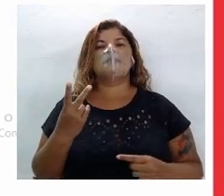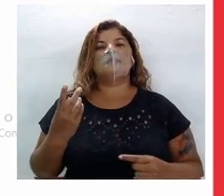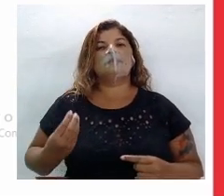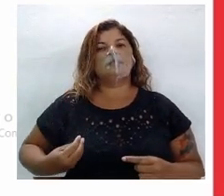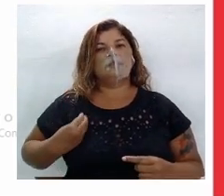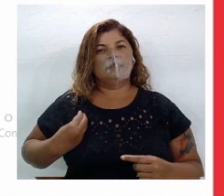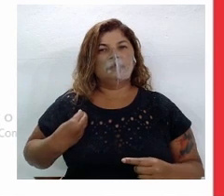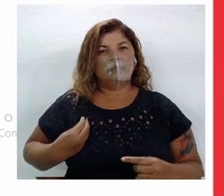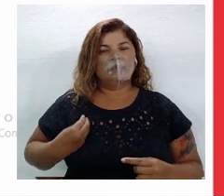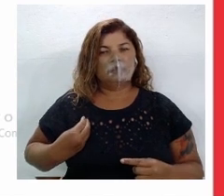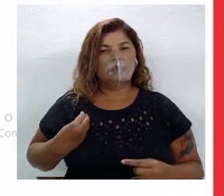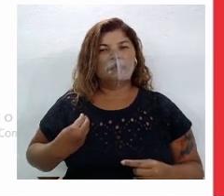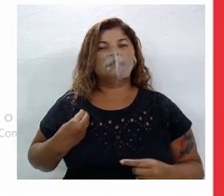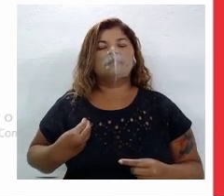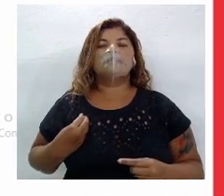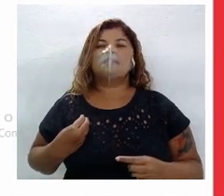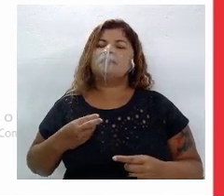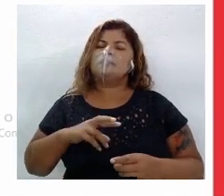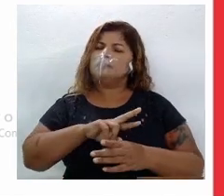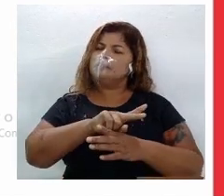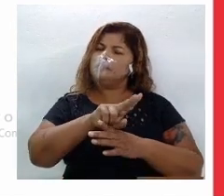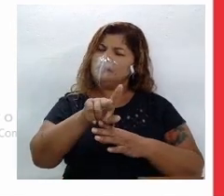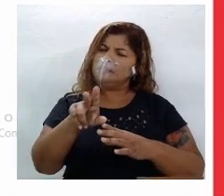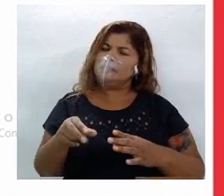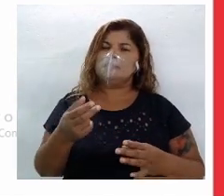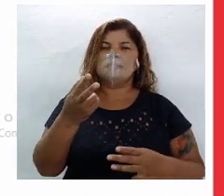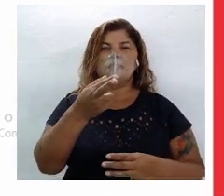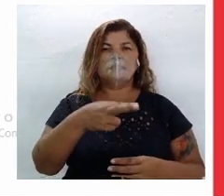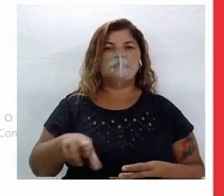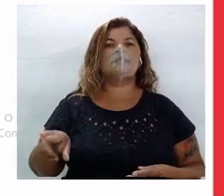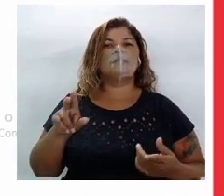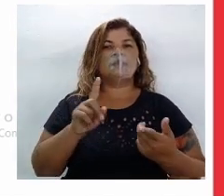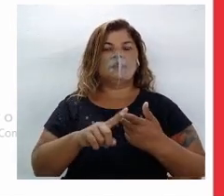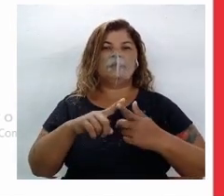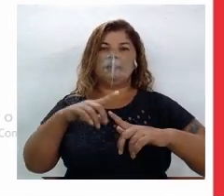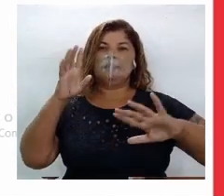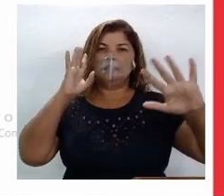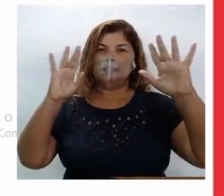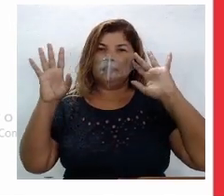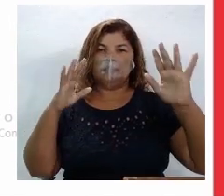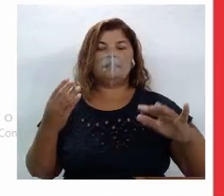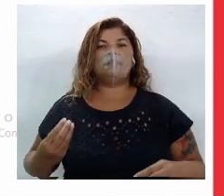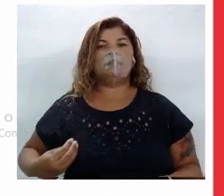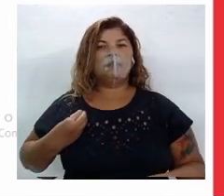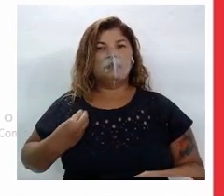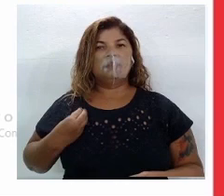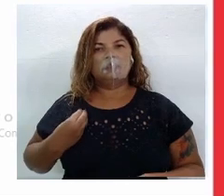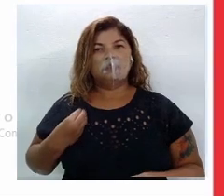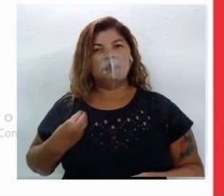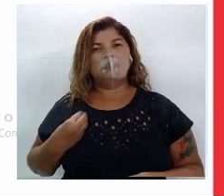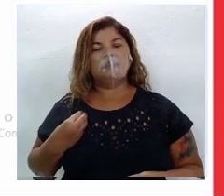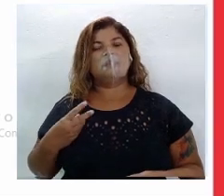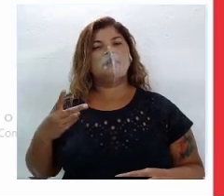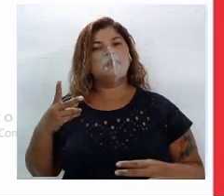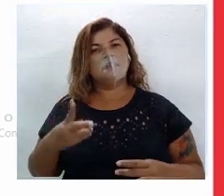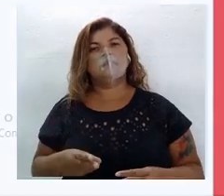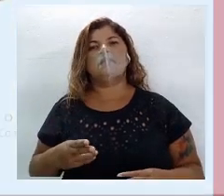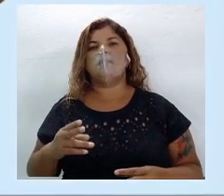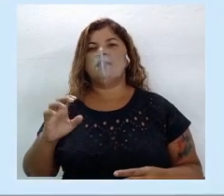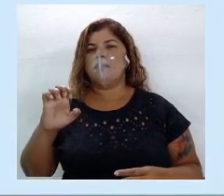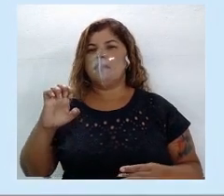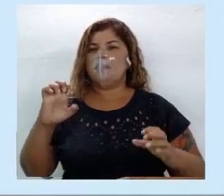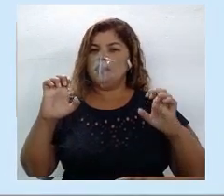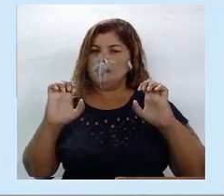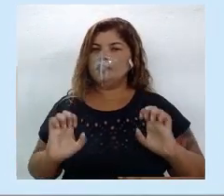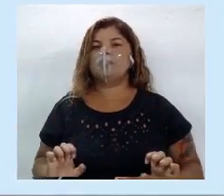a coexistência das diversas crenças religiosas e filosofias de vida como uma